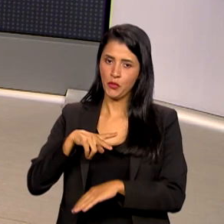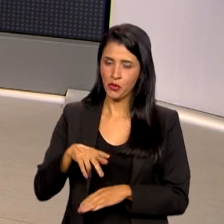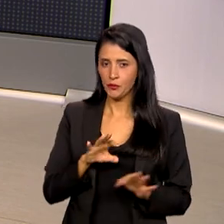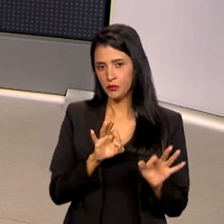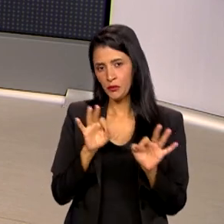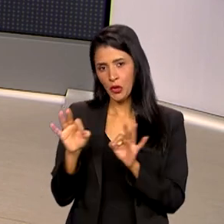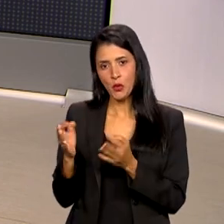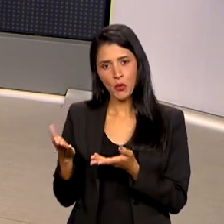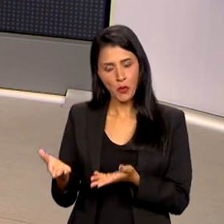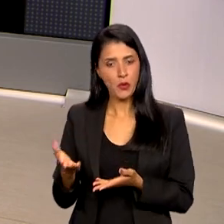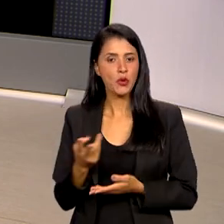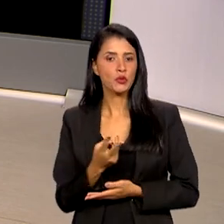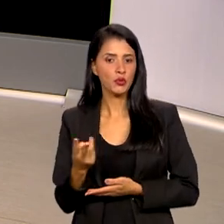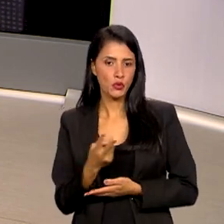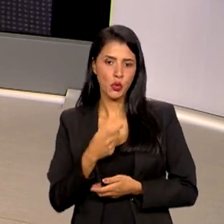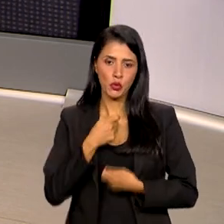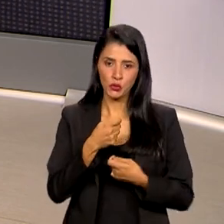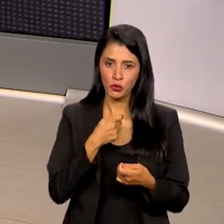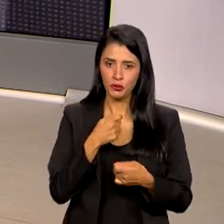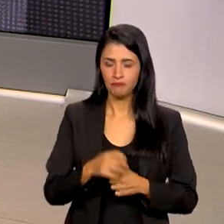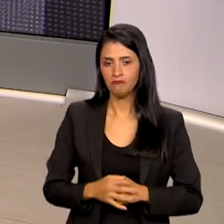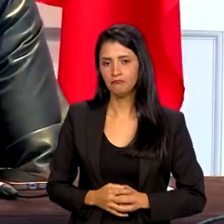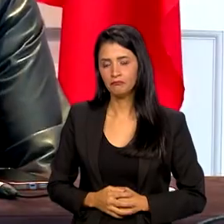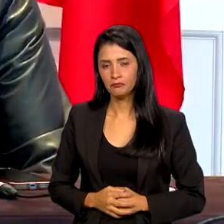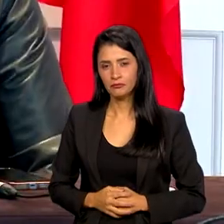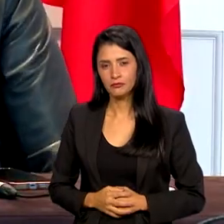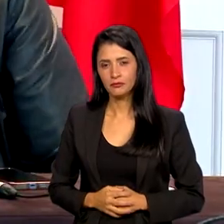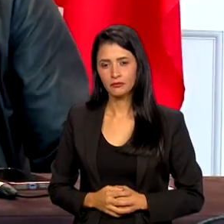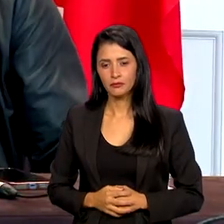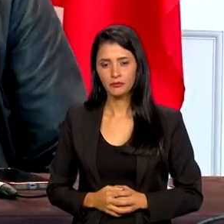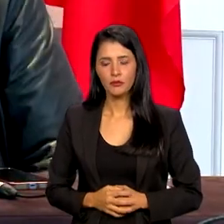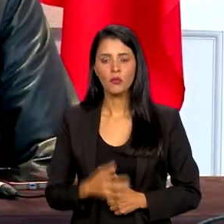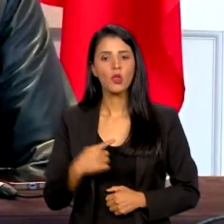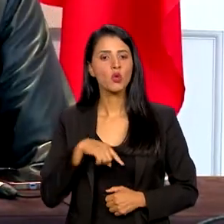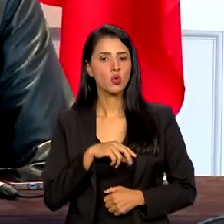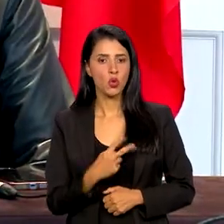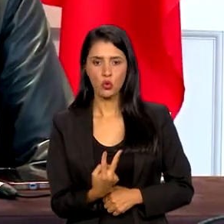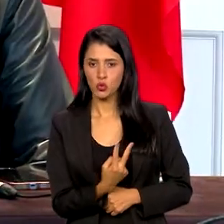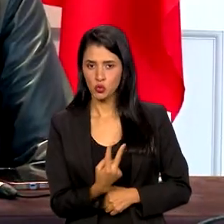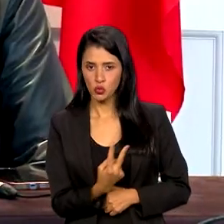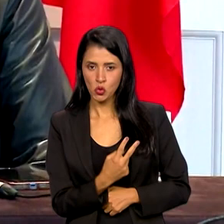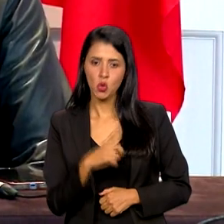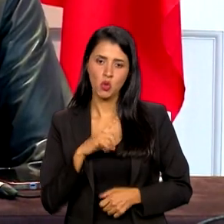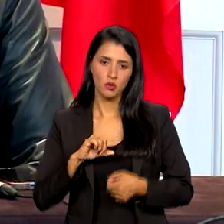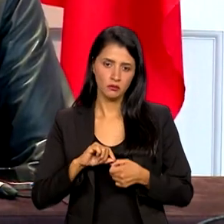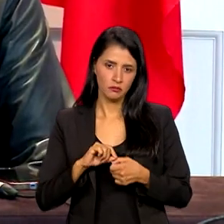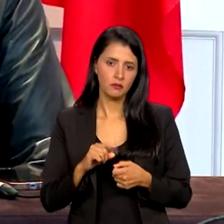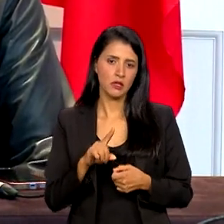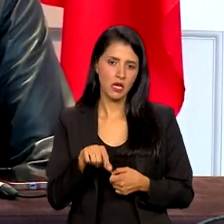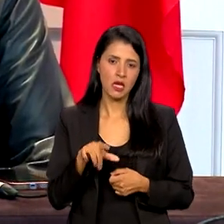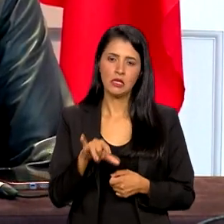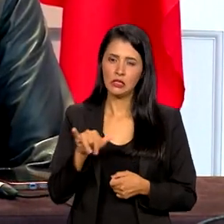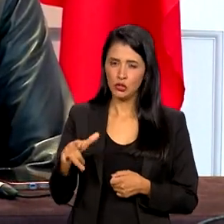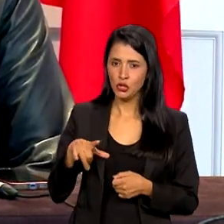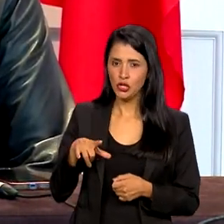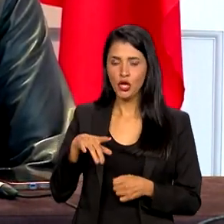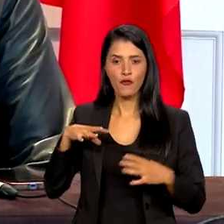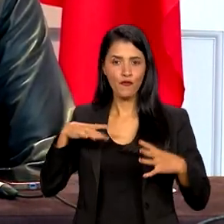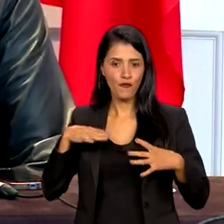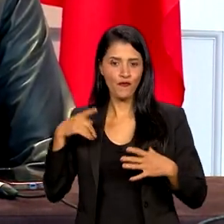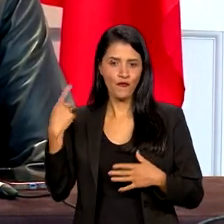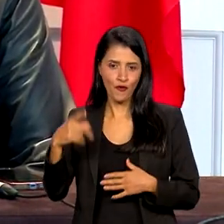acompanhar a conversa deles com os jornalistas. Nós fizemos, nesse dia de folga